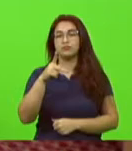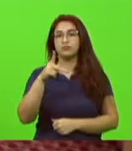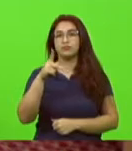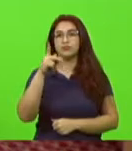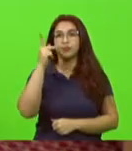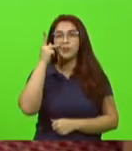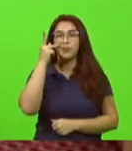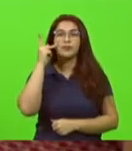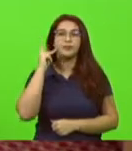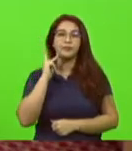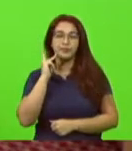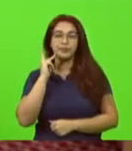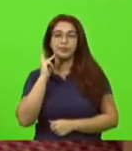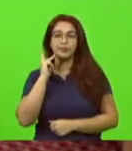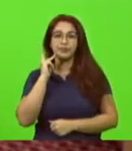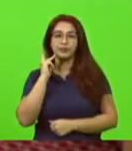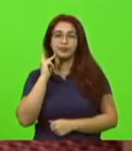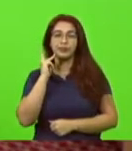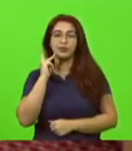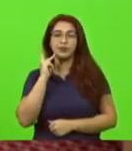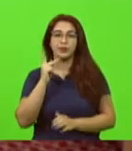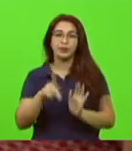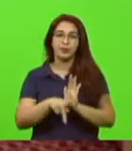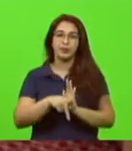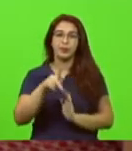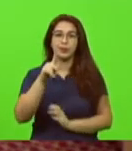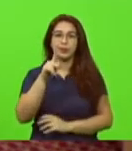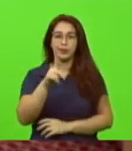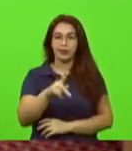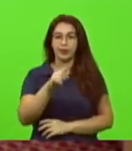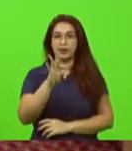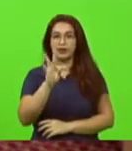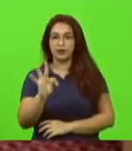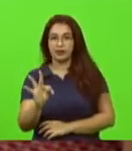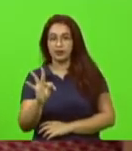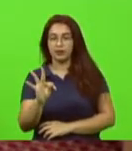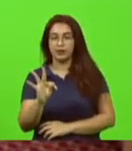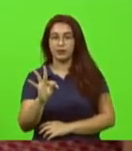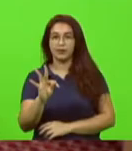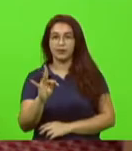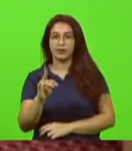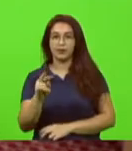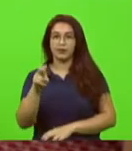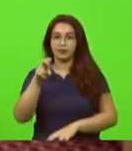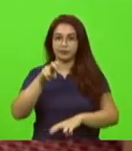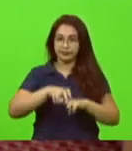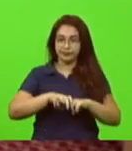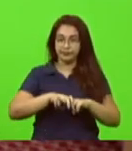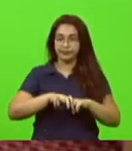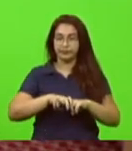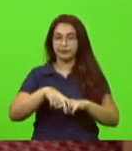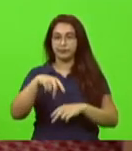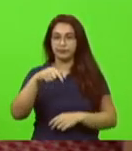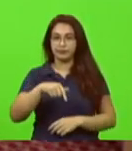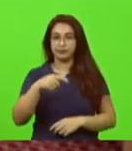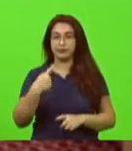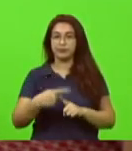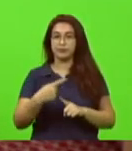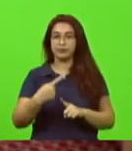suplente do Partido dos Trabalhadores, para ocupar a cadeira de deputado neste poder, por declínio dos